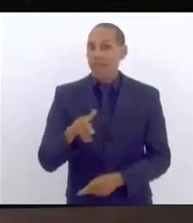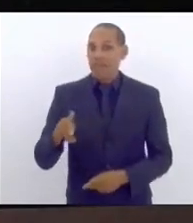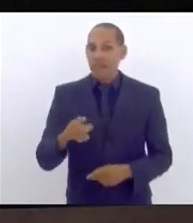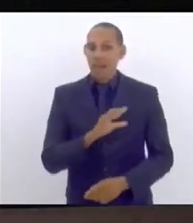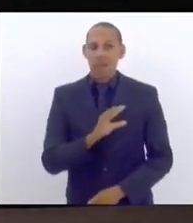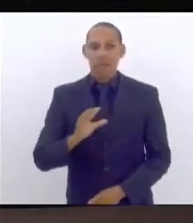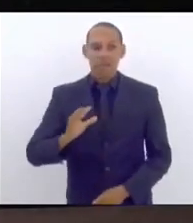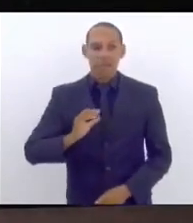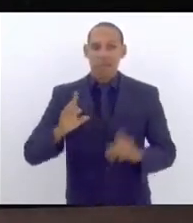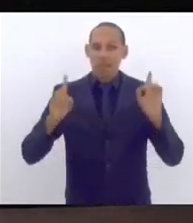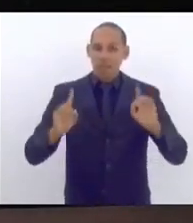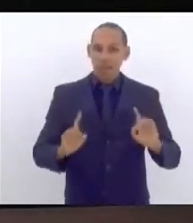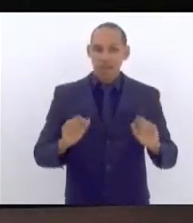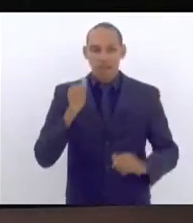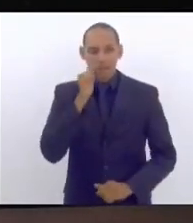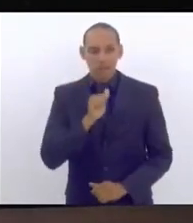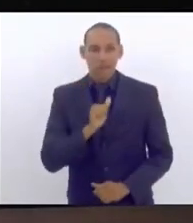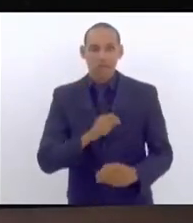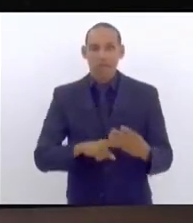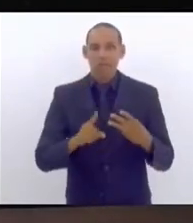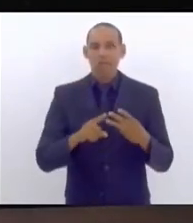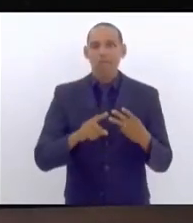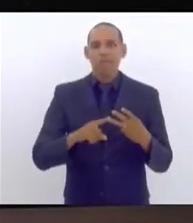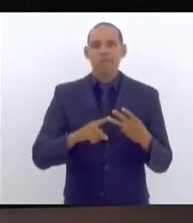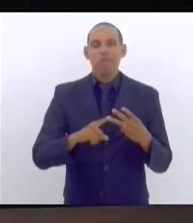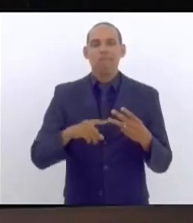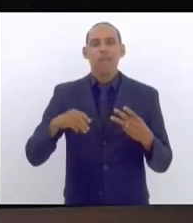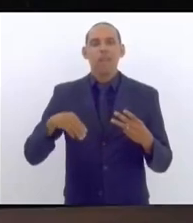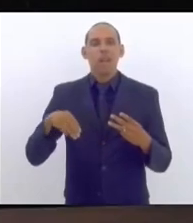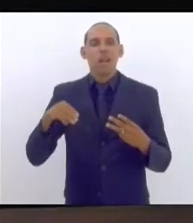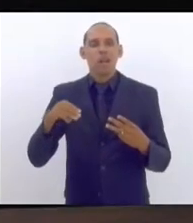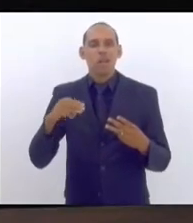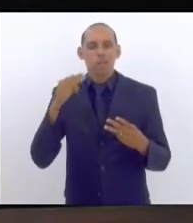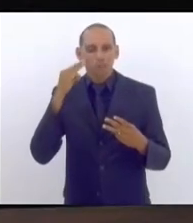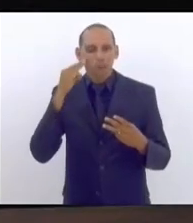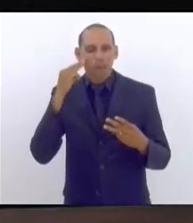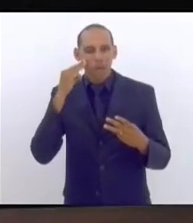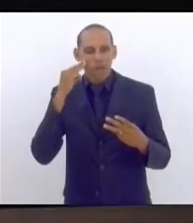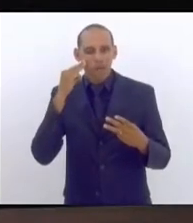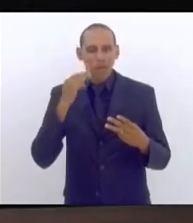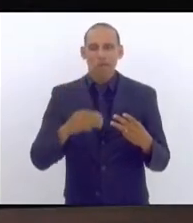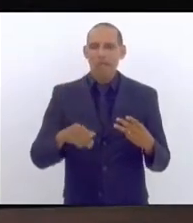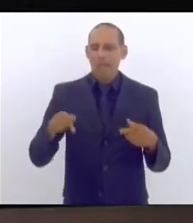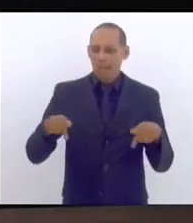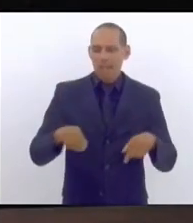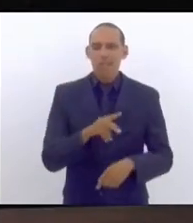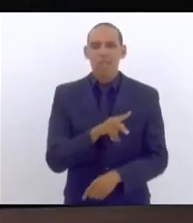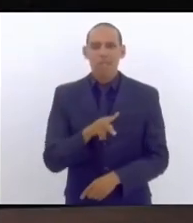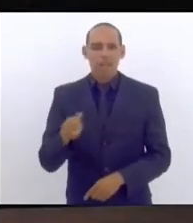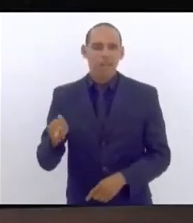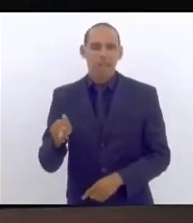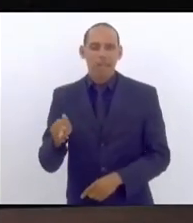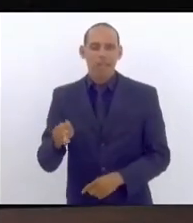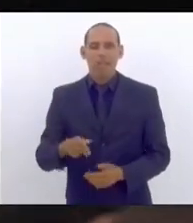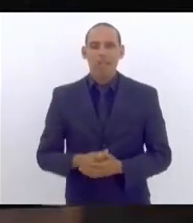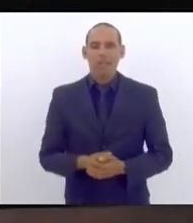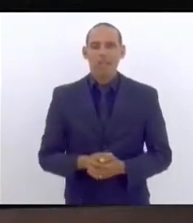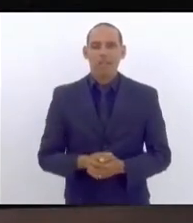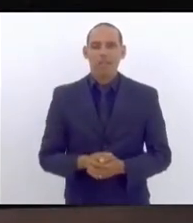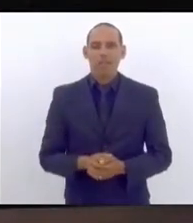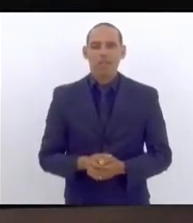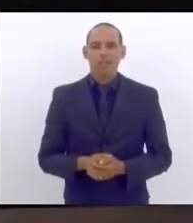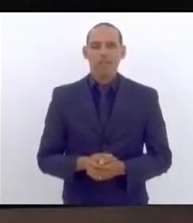Comissão de Direitos das Mulheres, deputada Mônica Francisco, que presidiu aqui, que foi